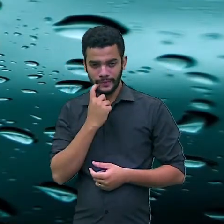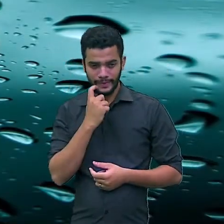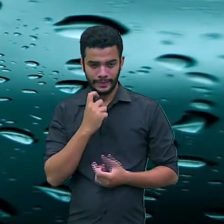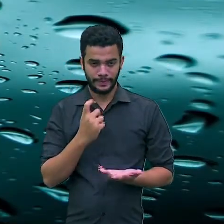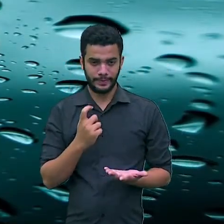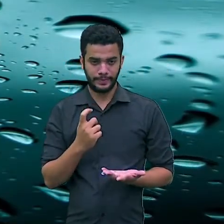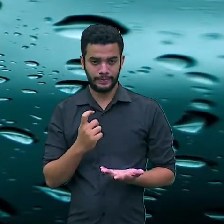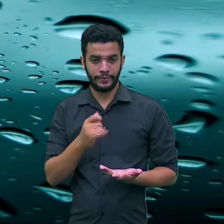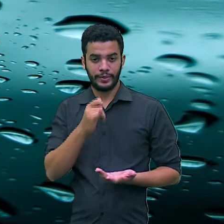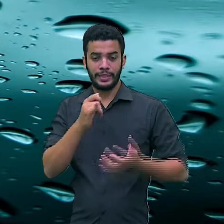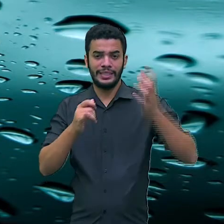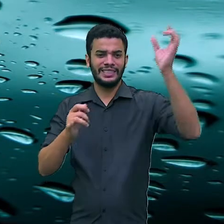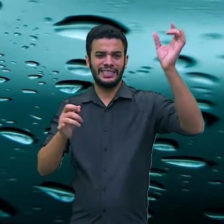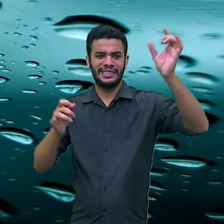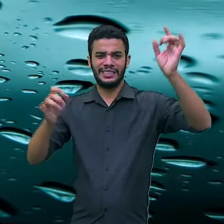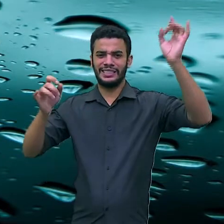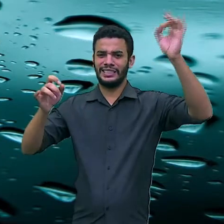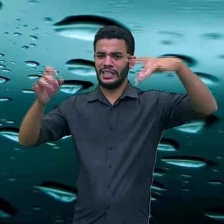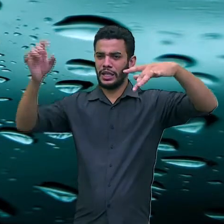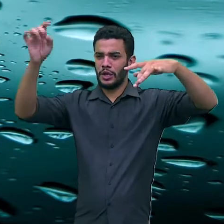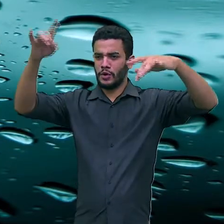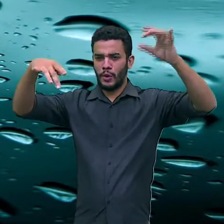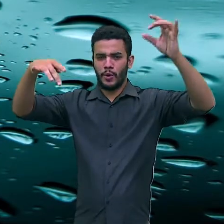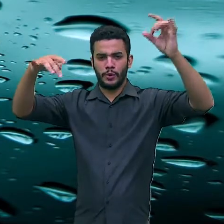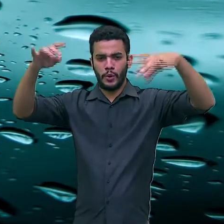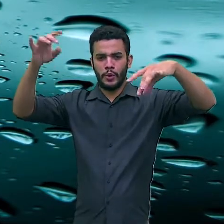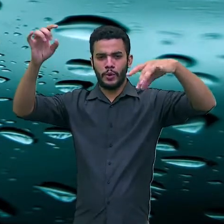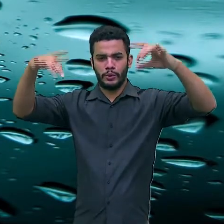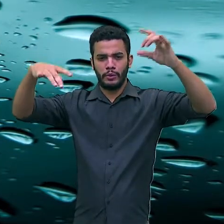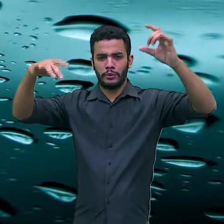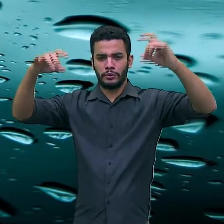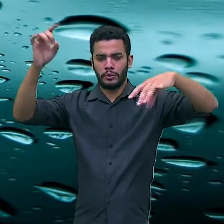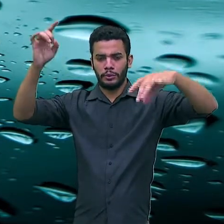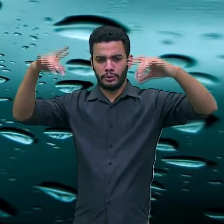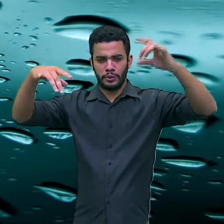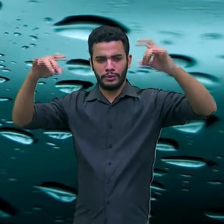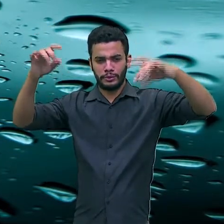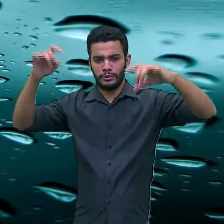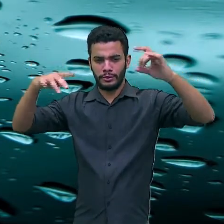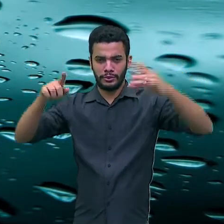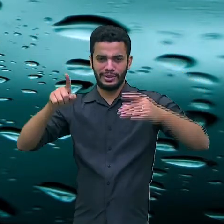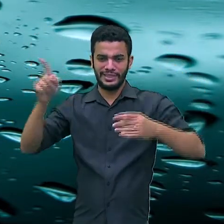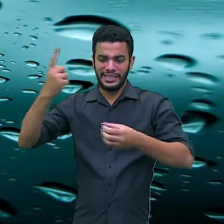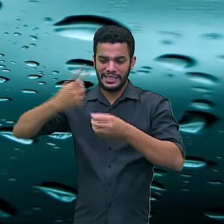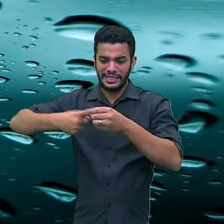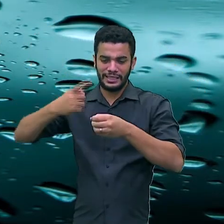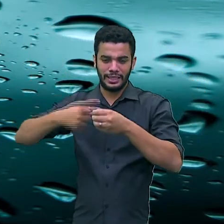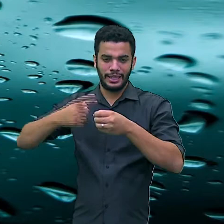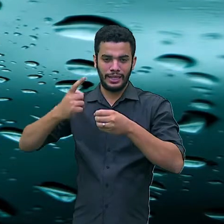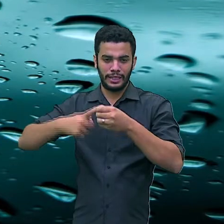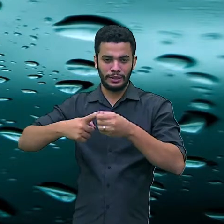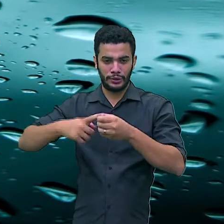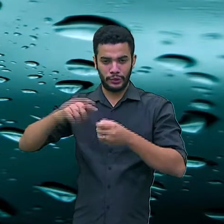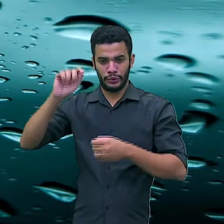Serenou durante o dia em Ouro Preto. Você é capaz de encontrar o verbo nesta